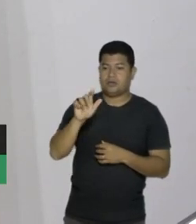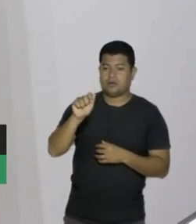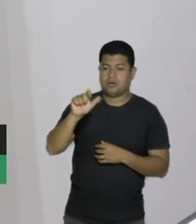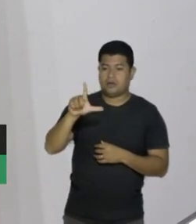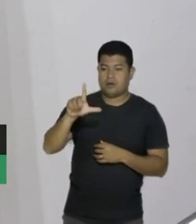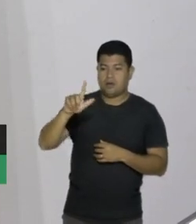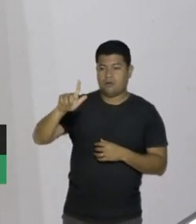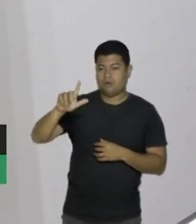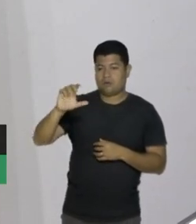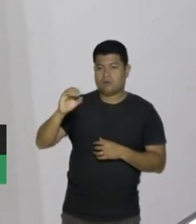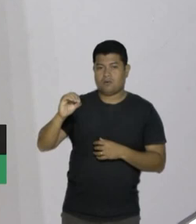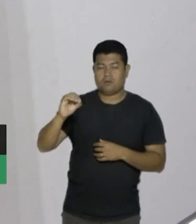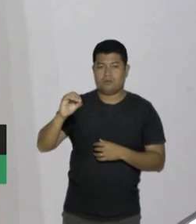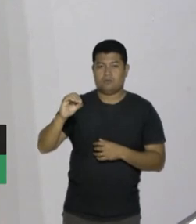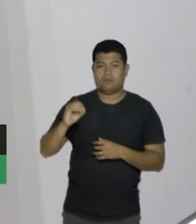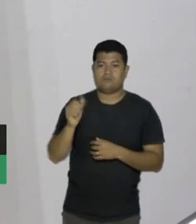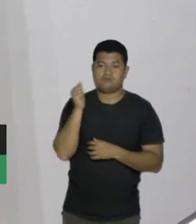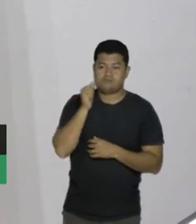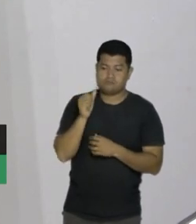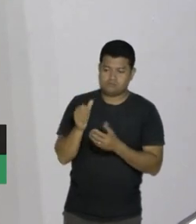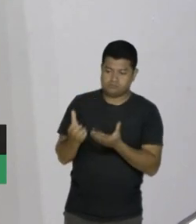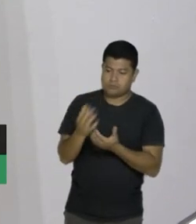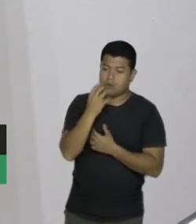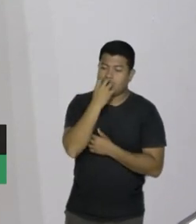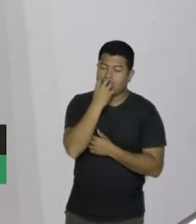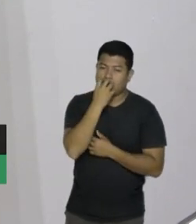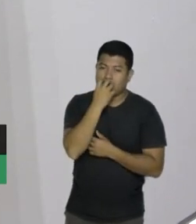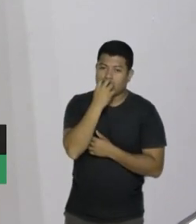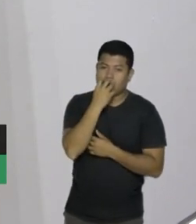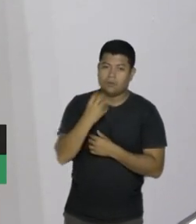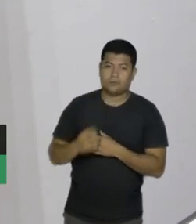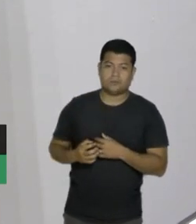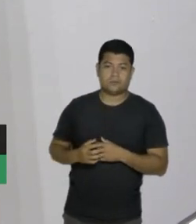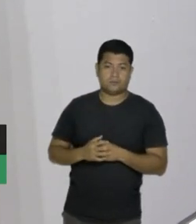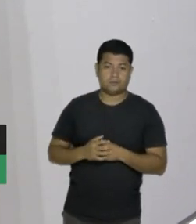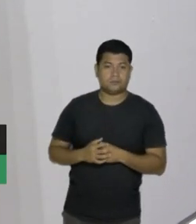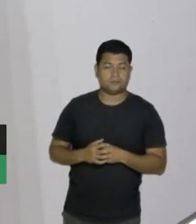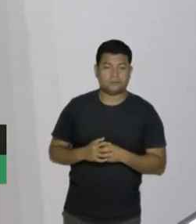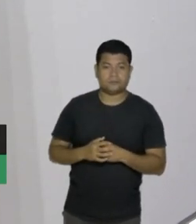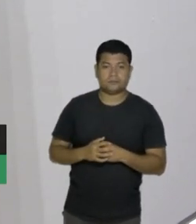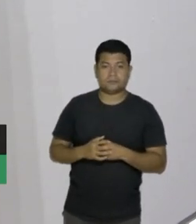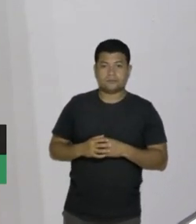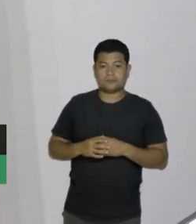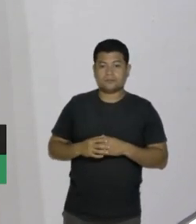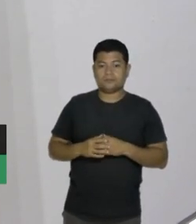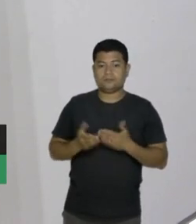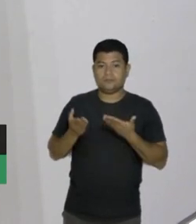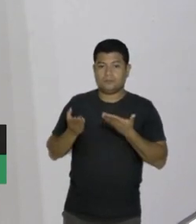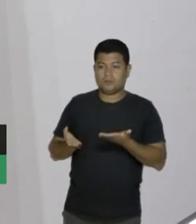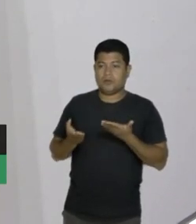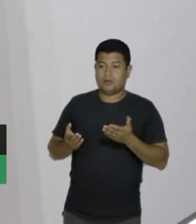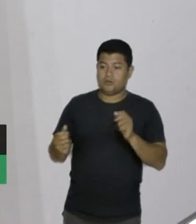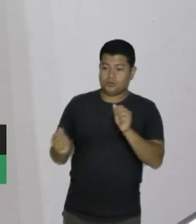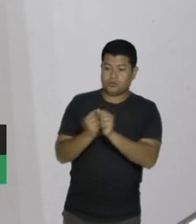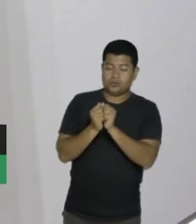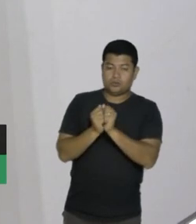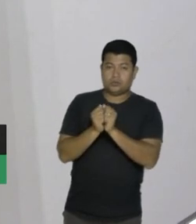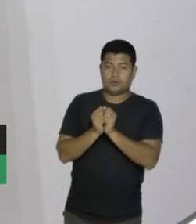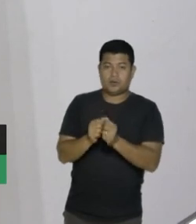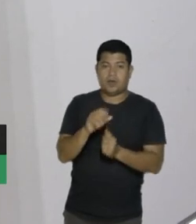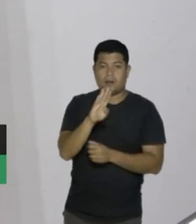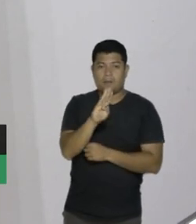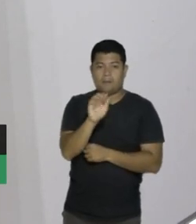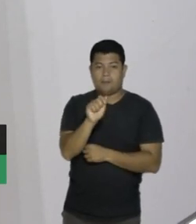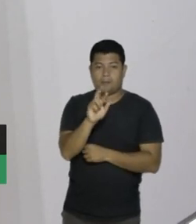que é a flor que quem trouxe foi a Kátia chibaça que tá como tutora desse galgo juntamente com agora hartman